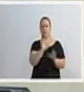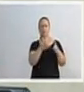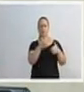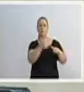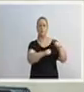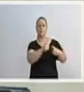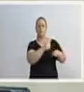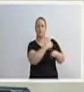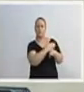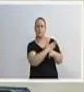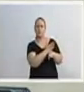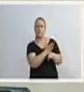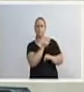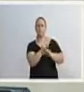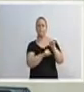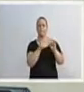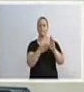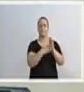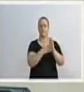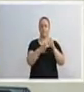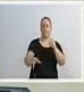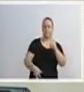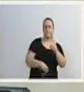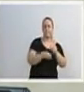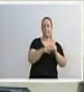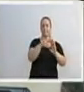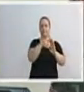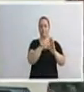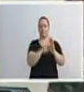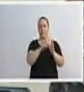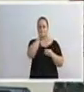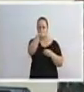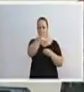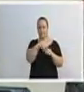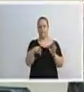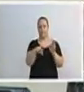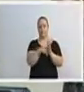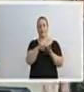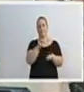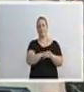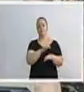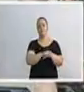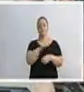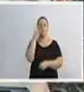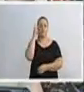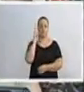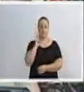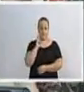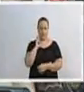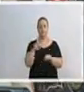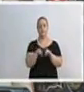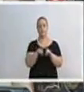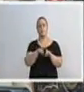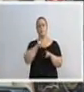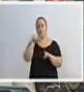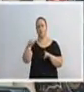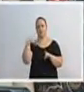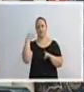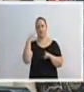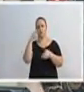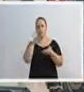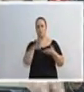do Regimento Interno, proposta de emenda ao Regimento Interno 117, de autoria do vereador Vanderlei Paulo de Oliveira e outros, que